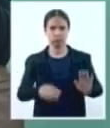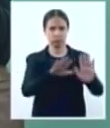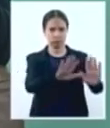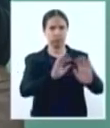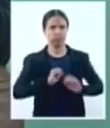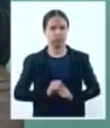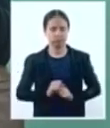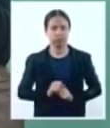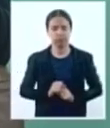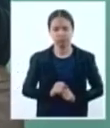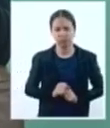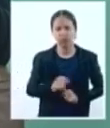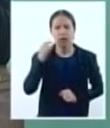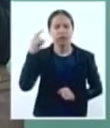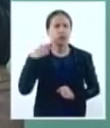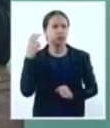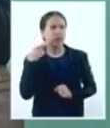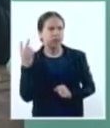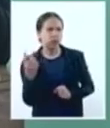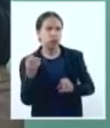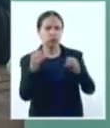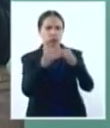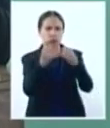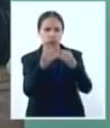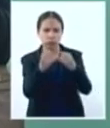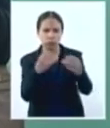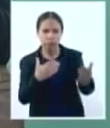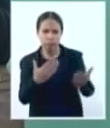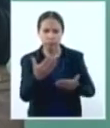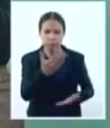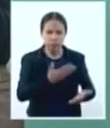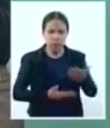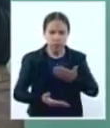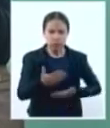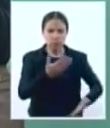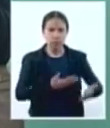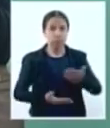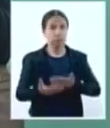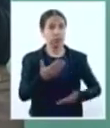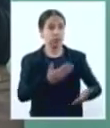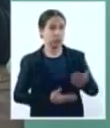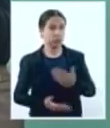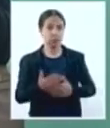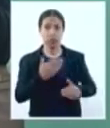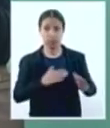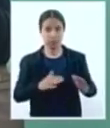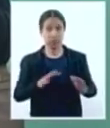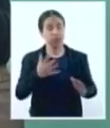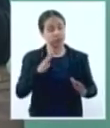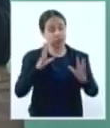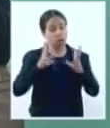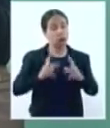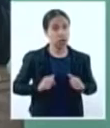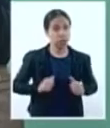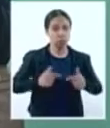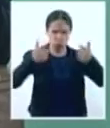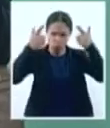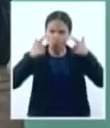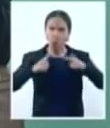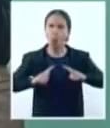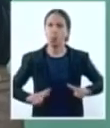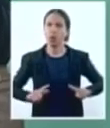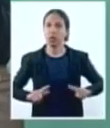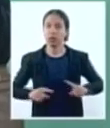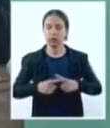relação do vereador com essa instituição, que ela pode ser republicana, ela pode ser limpa, ela pode ser honesta. Mas ela também abre